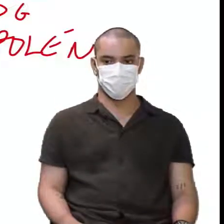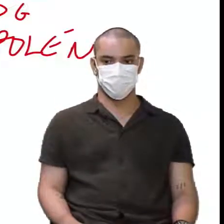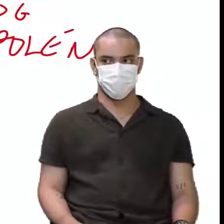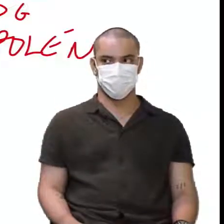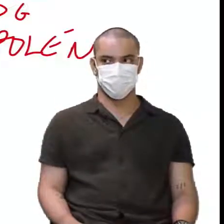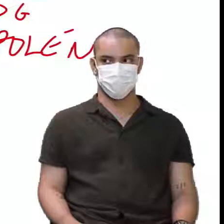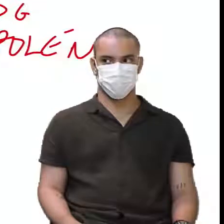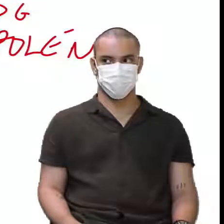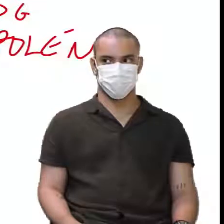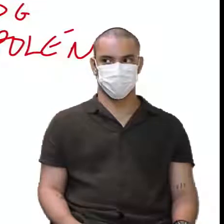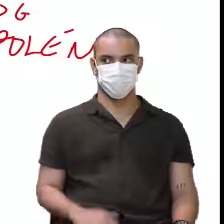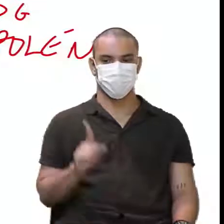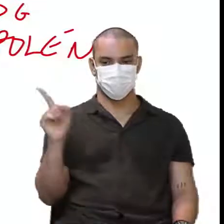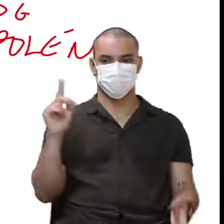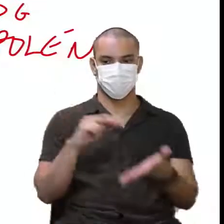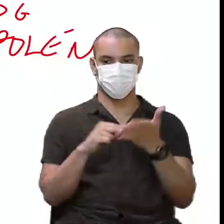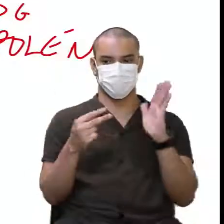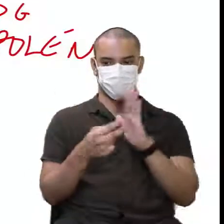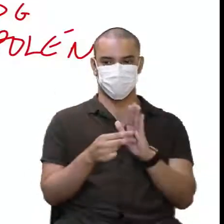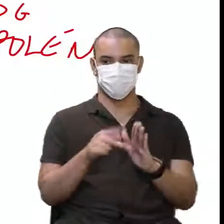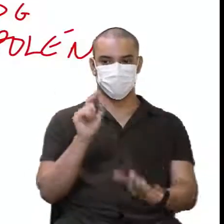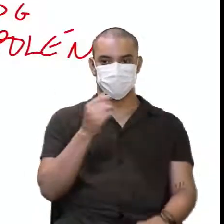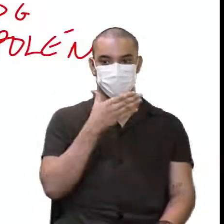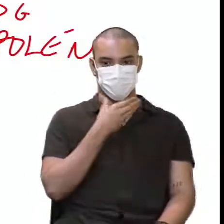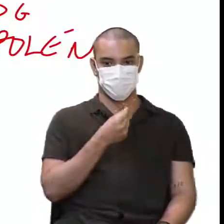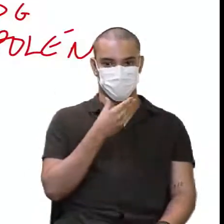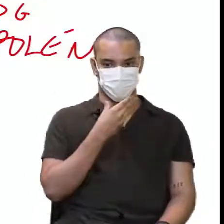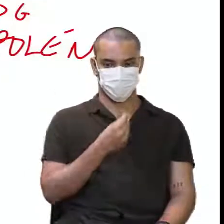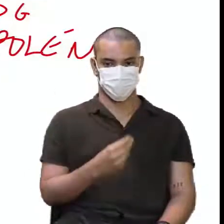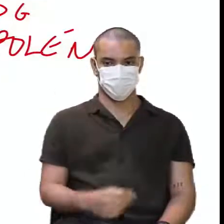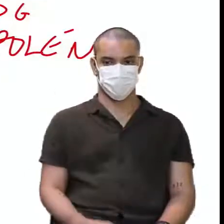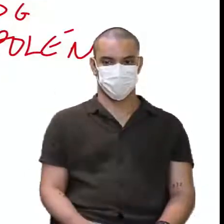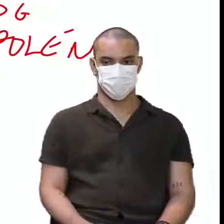Tá? Isso aqui é a estrutura masculina.